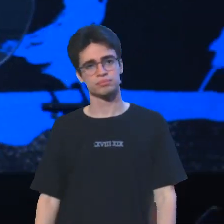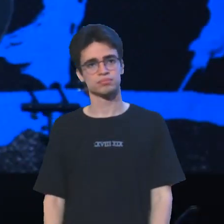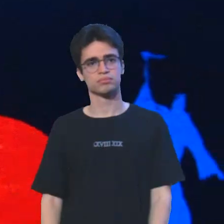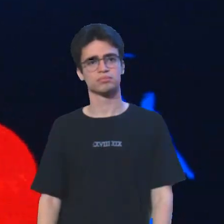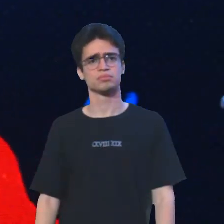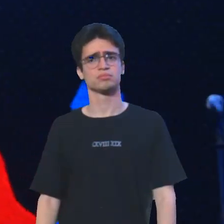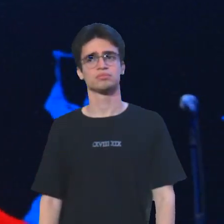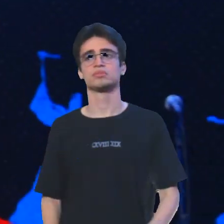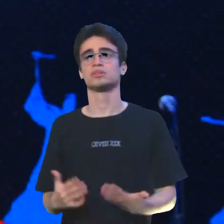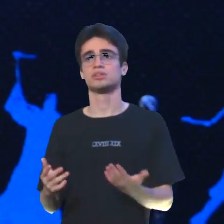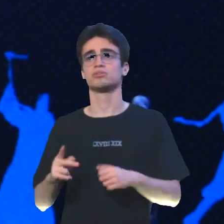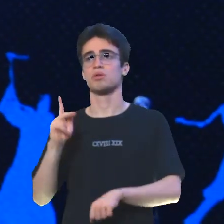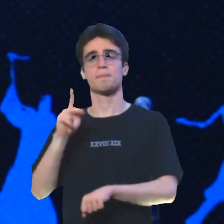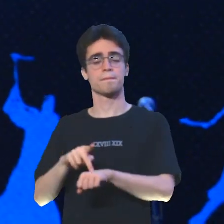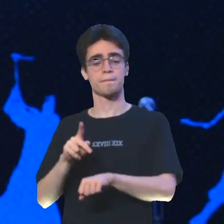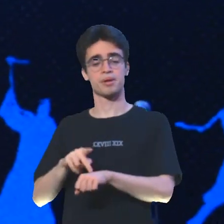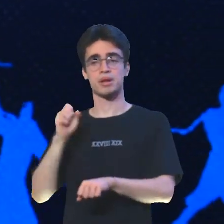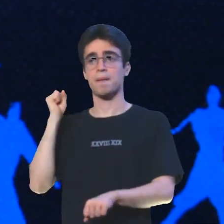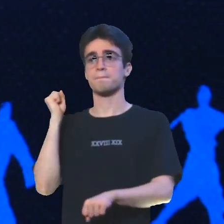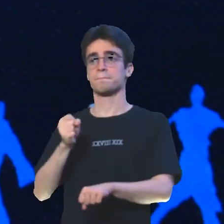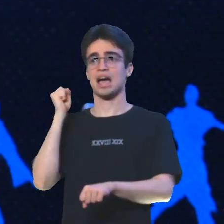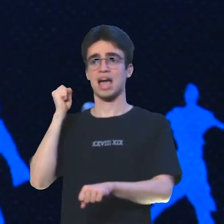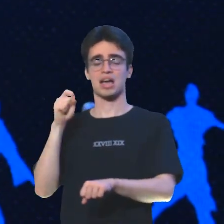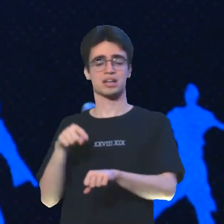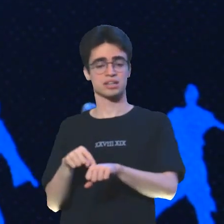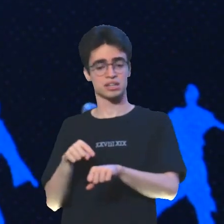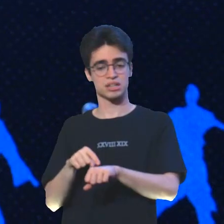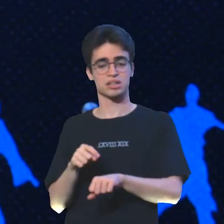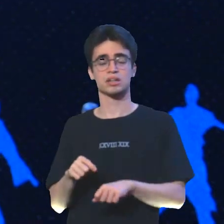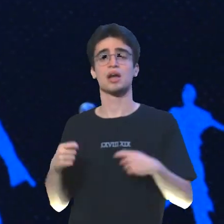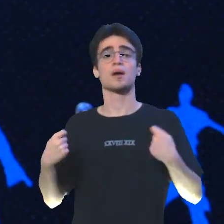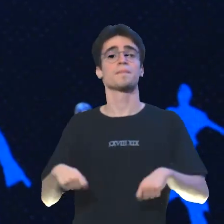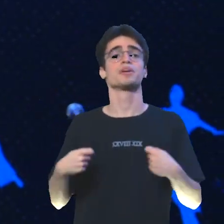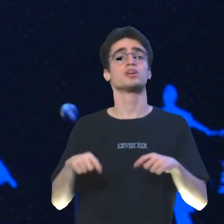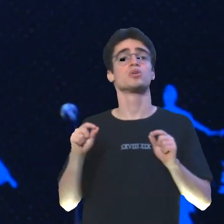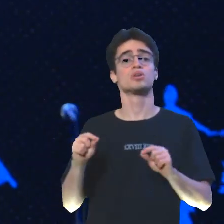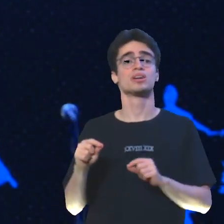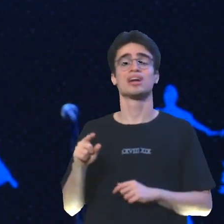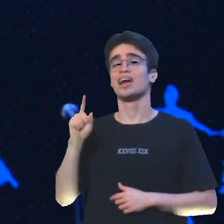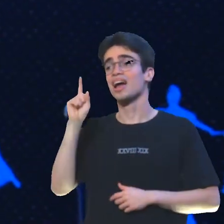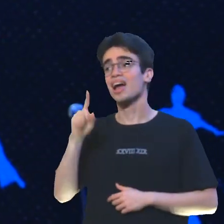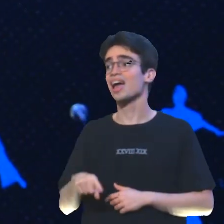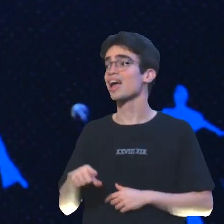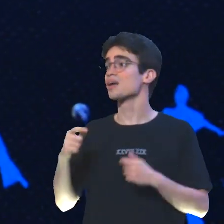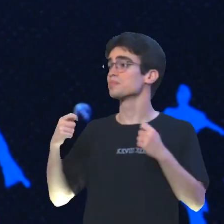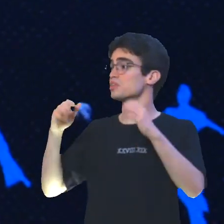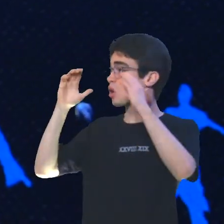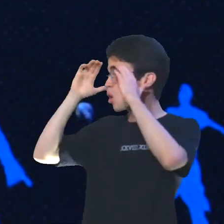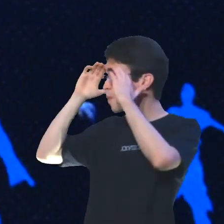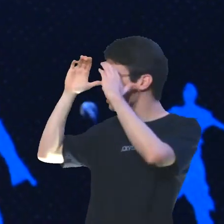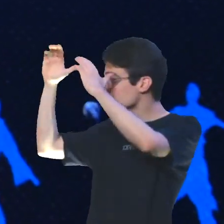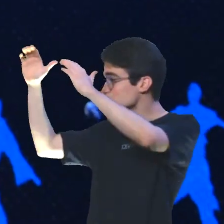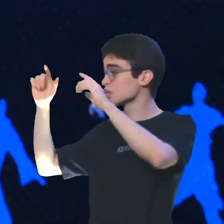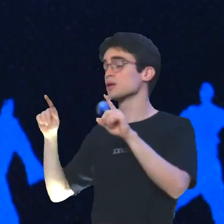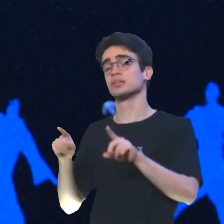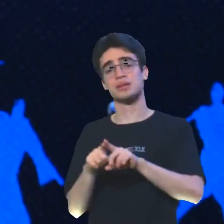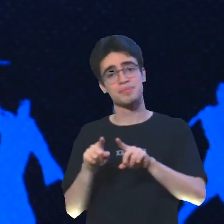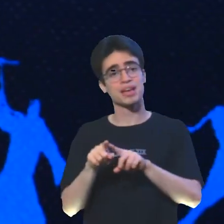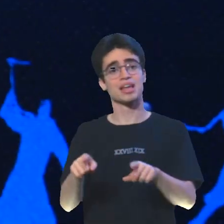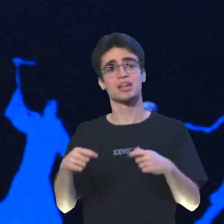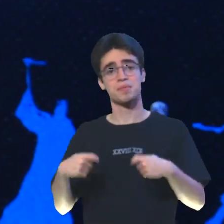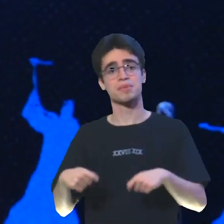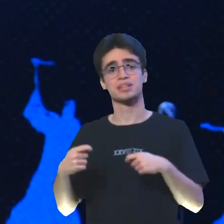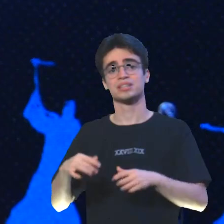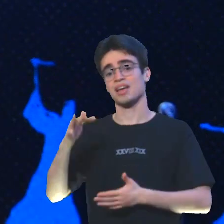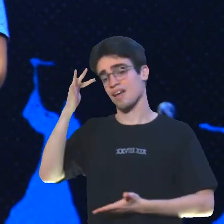E o ato de bater na rocha através do cajado exigia não apenas uma obediência, mas também a fé